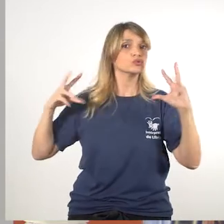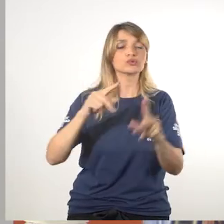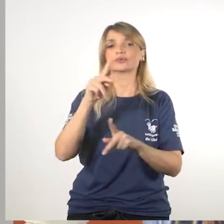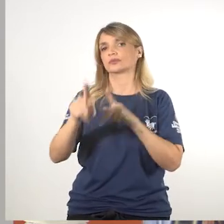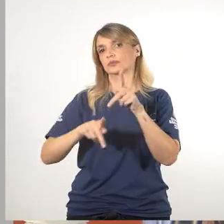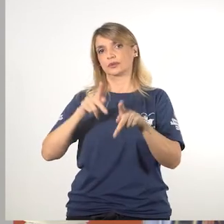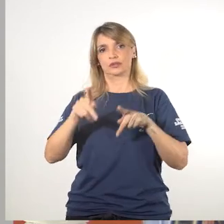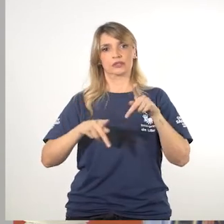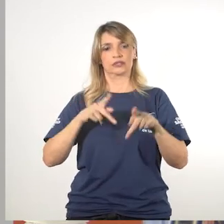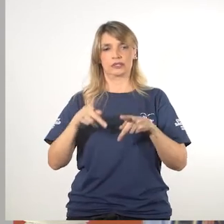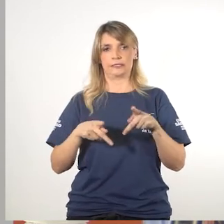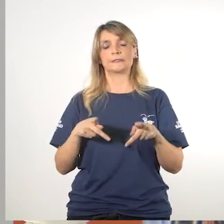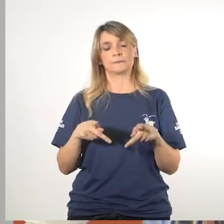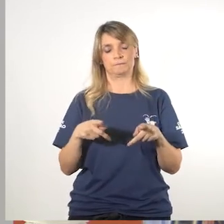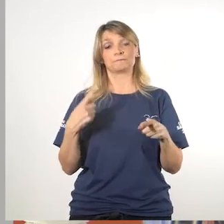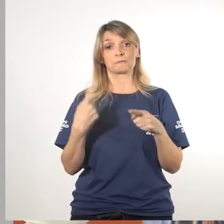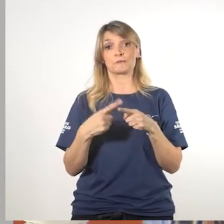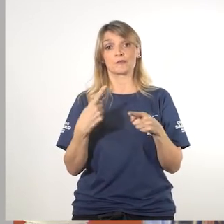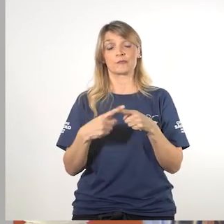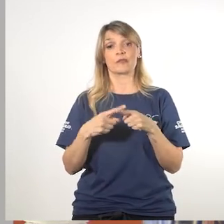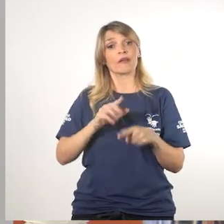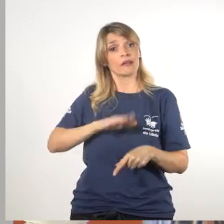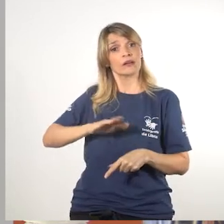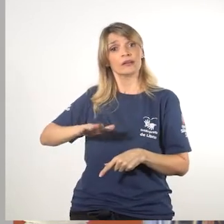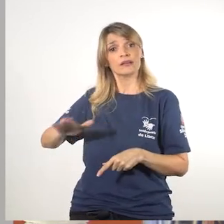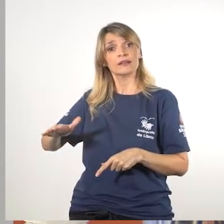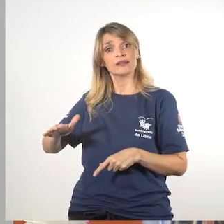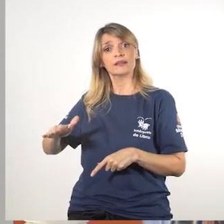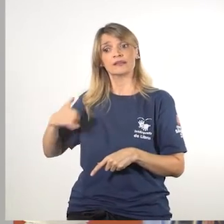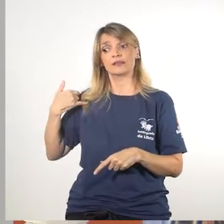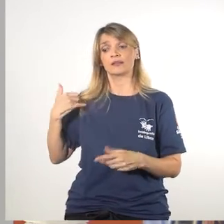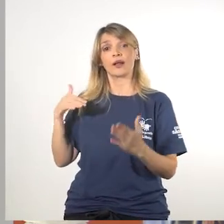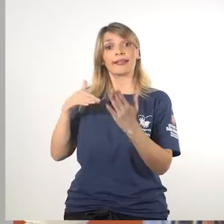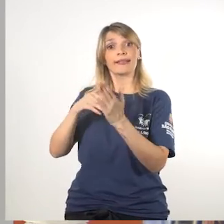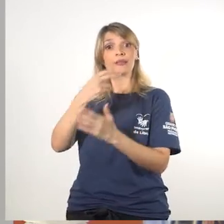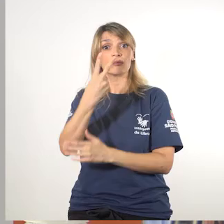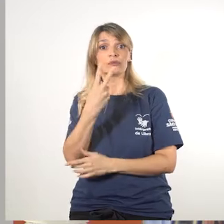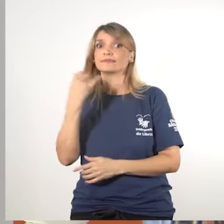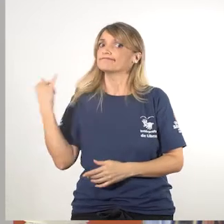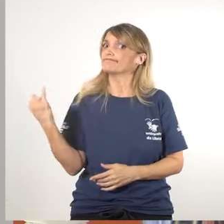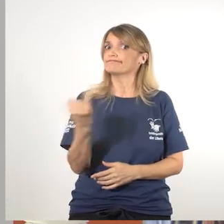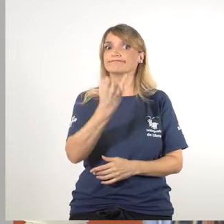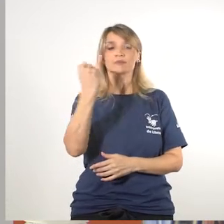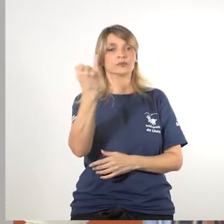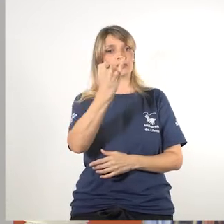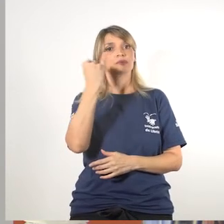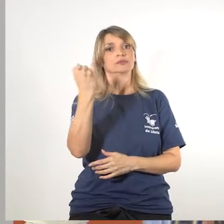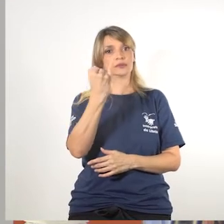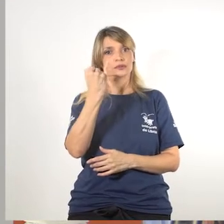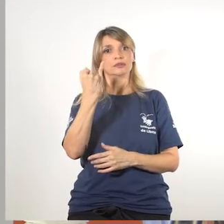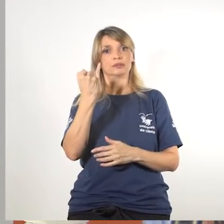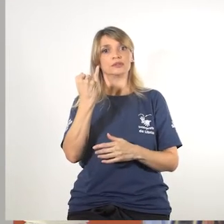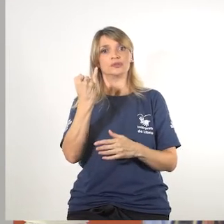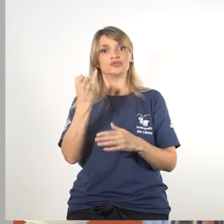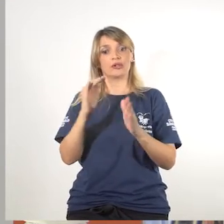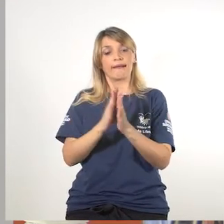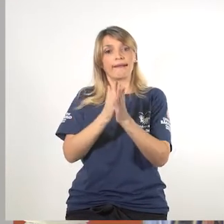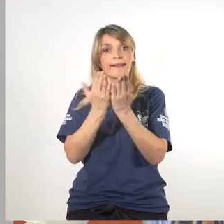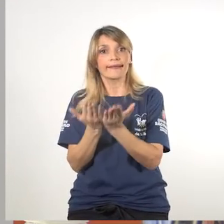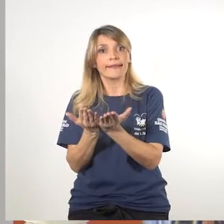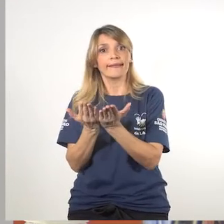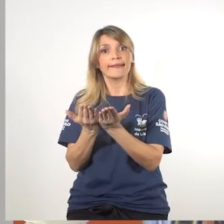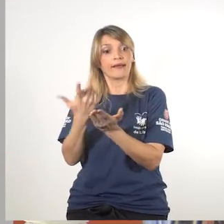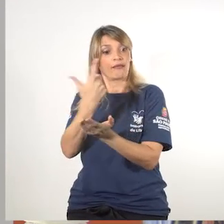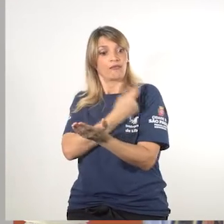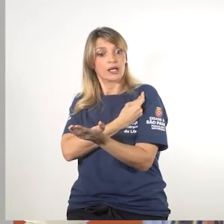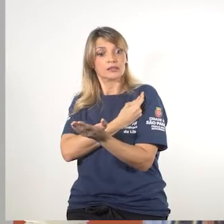população. Até porque nós temos as crianças até 2 anos, é fundamental que elas tenham um conjunto de vacinas e